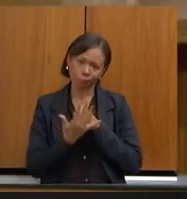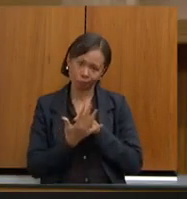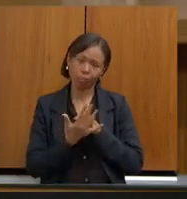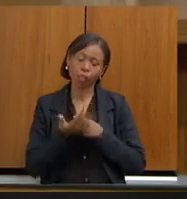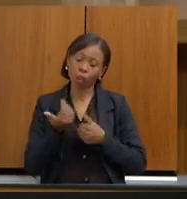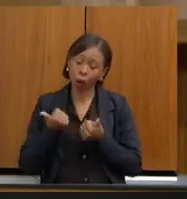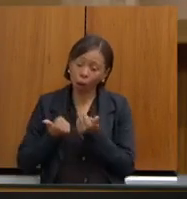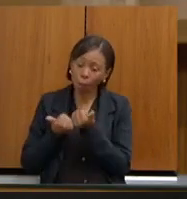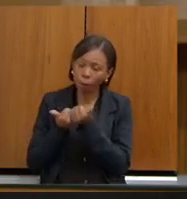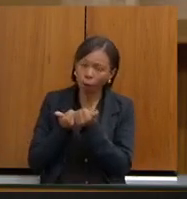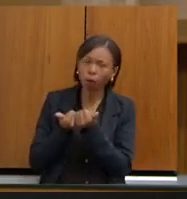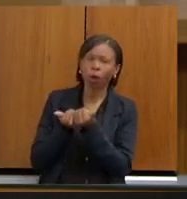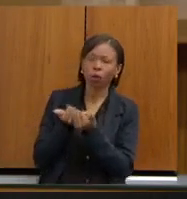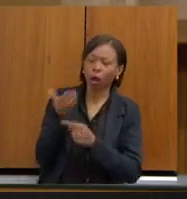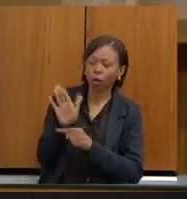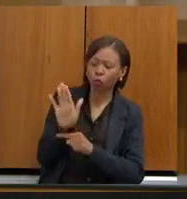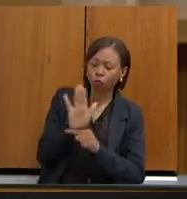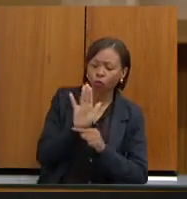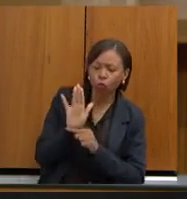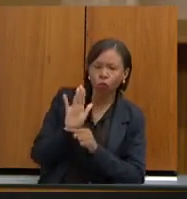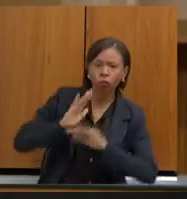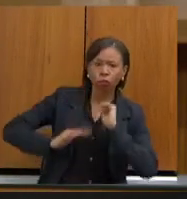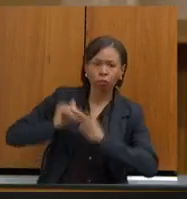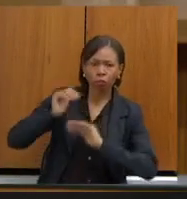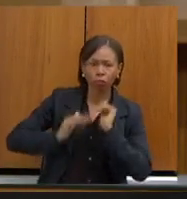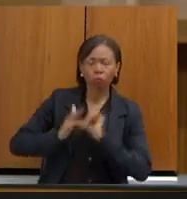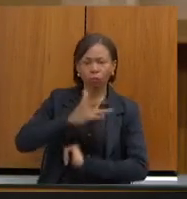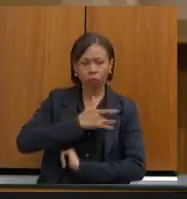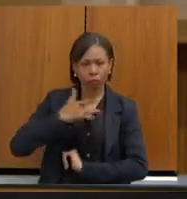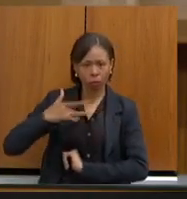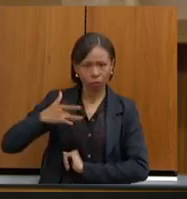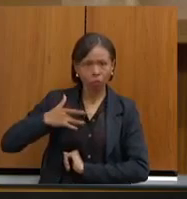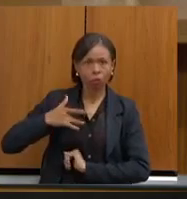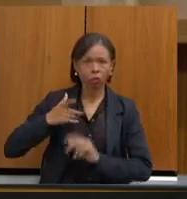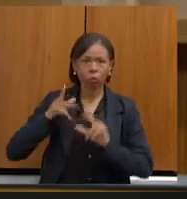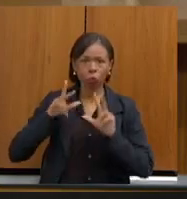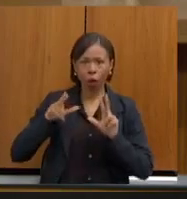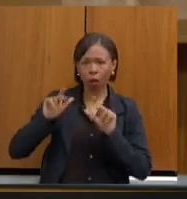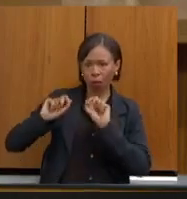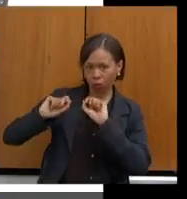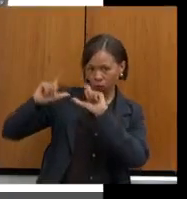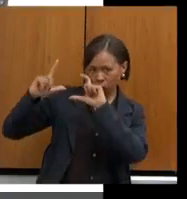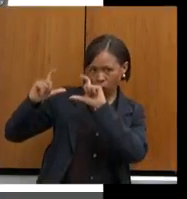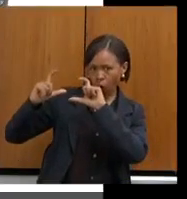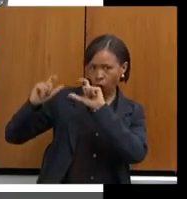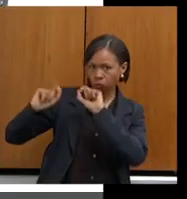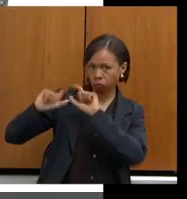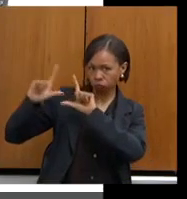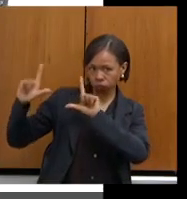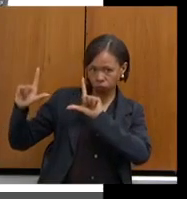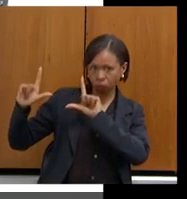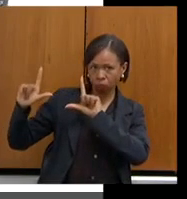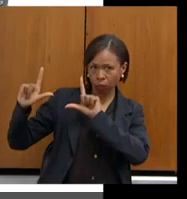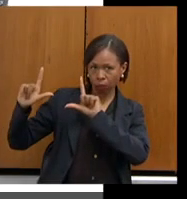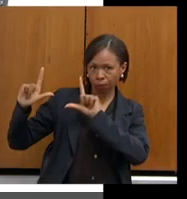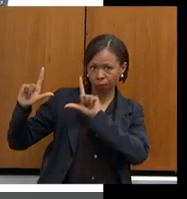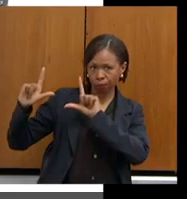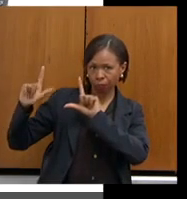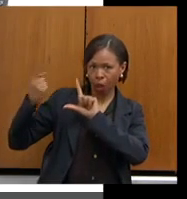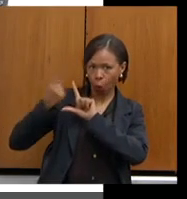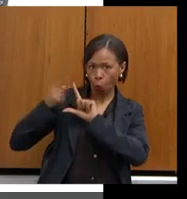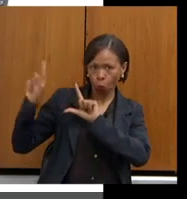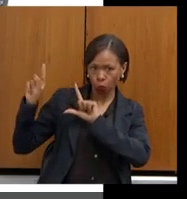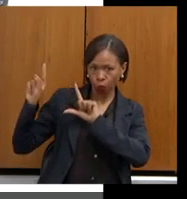todos os profissionais da Saúde como nós podemos ver aí na última foto à direita que foi em frente à Santa Casa